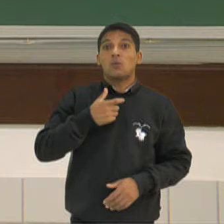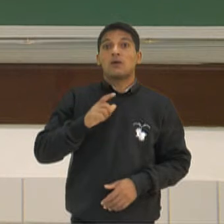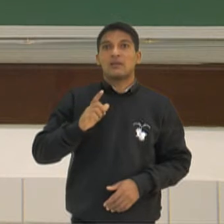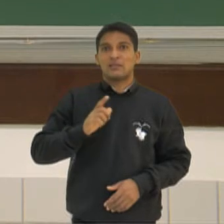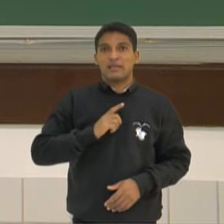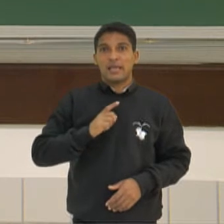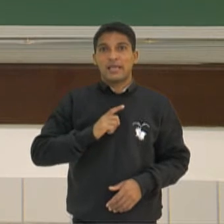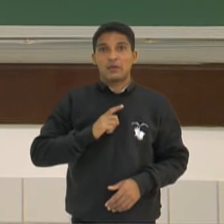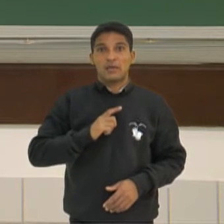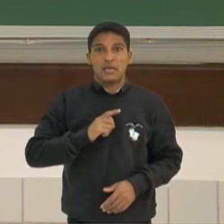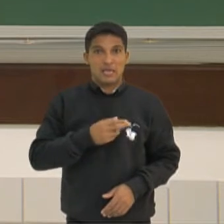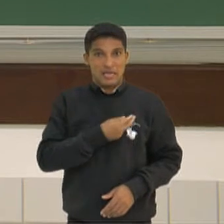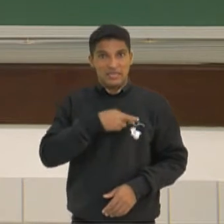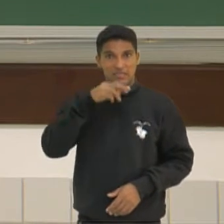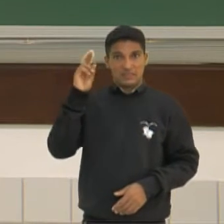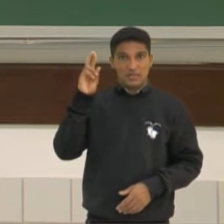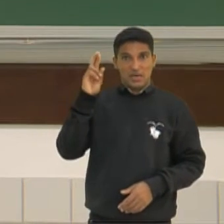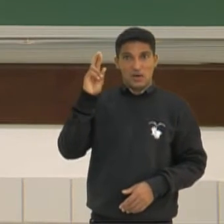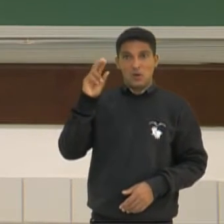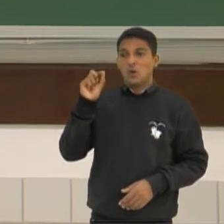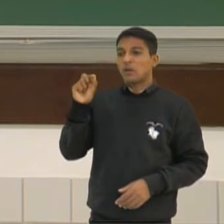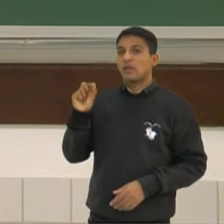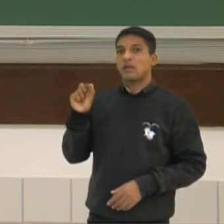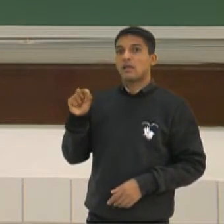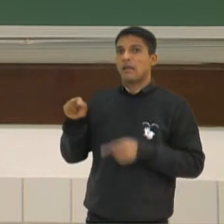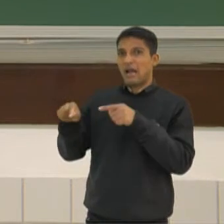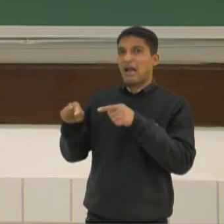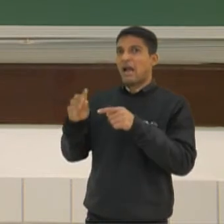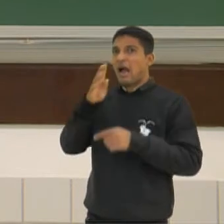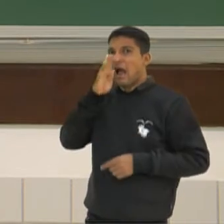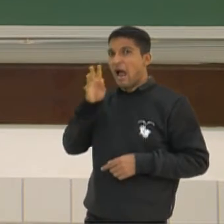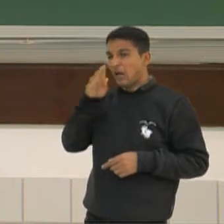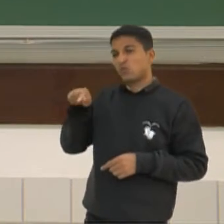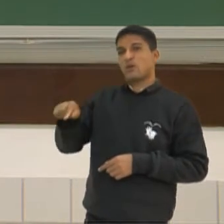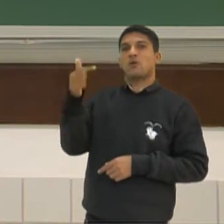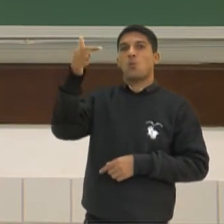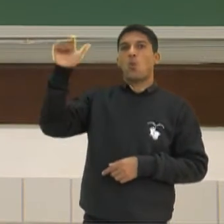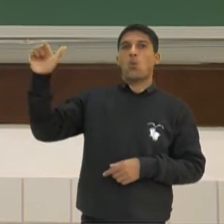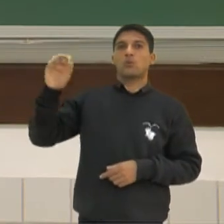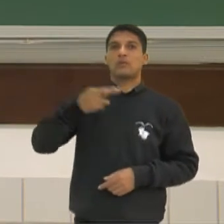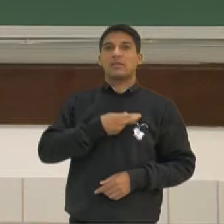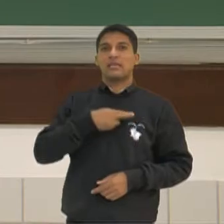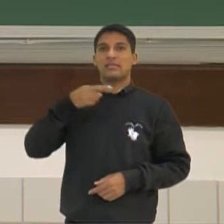julgue o outro, né, e que tenha ações levadas à violência.